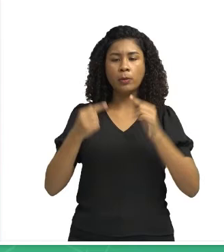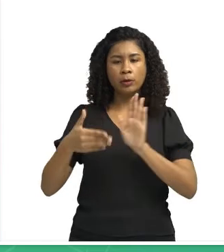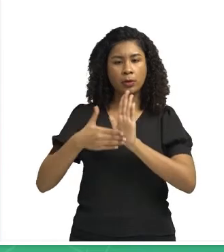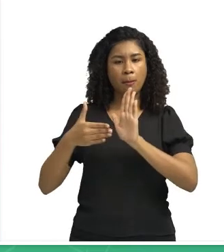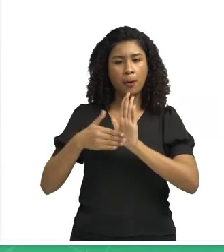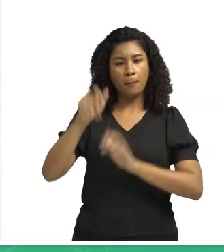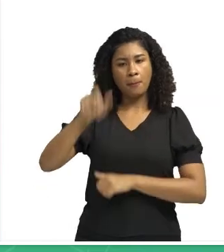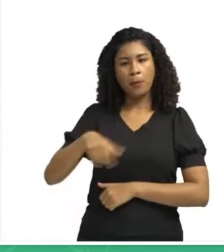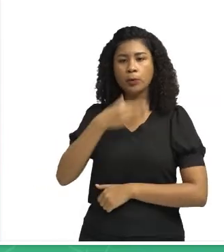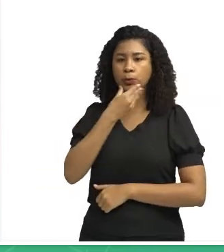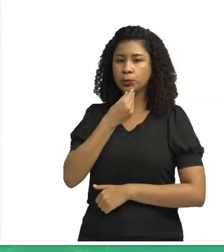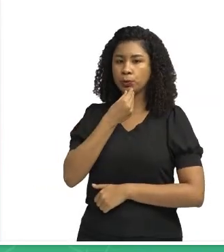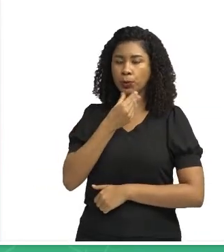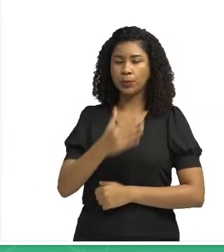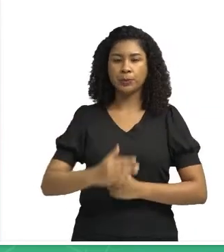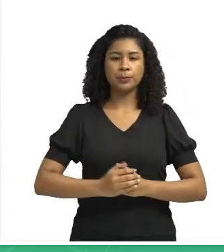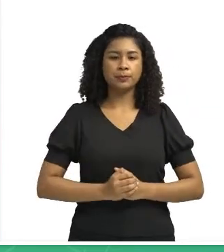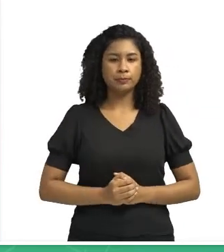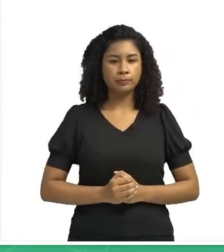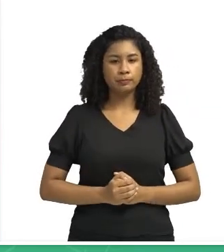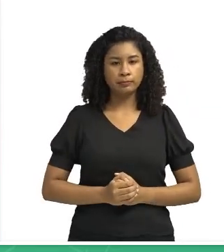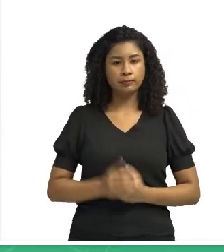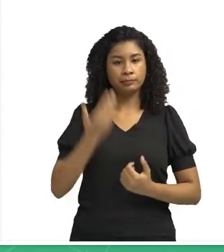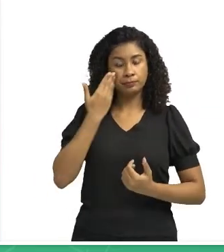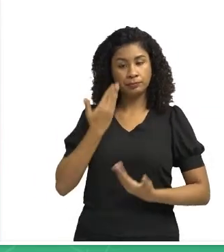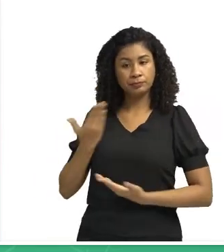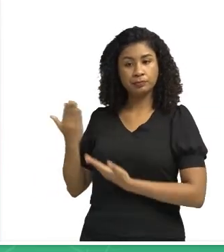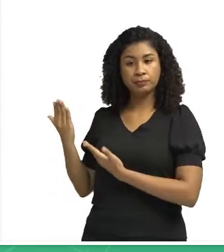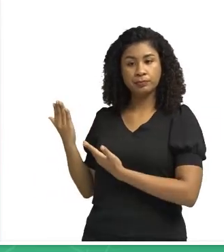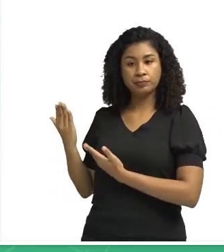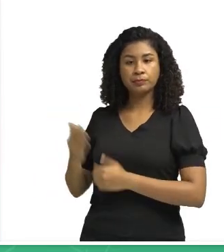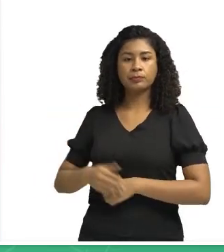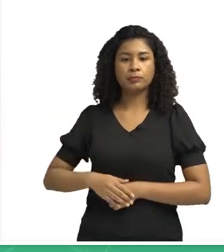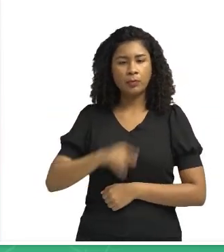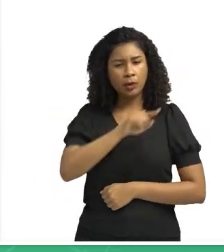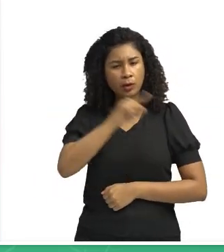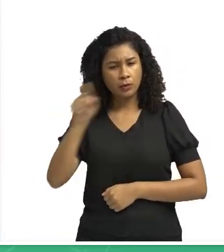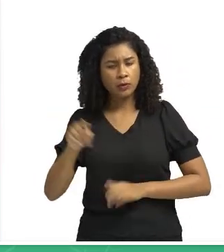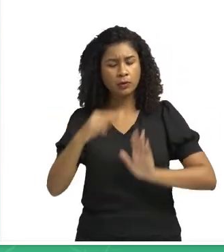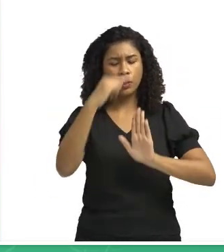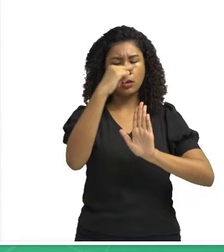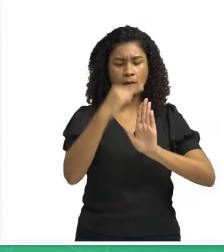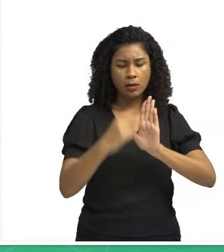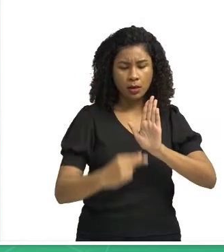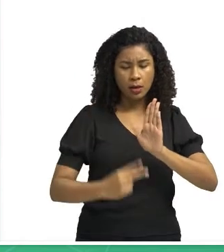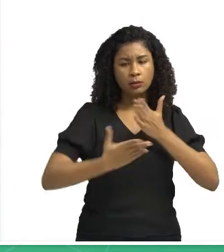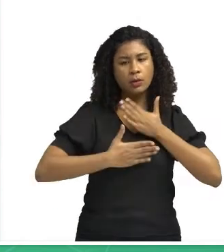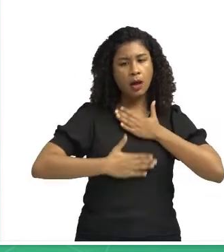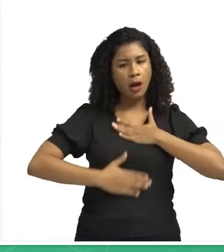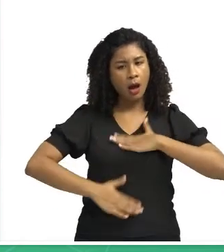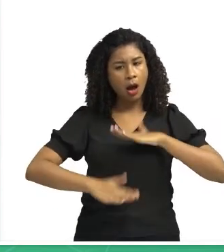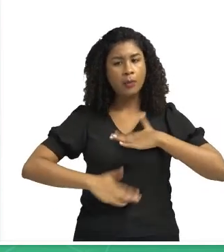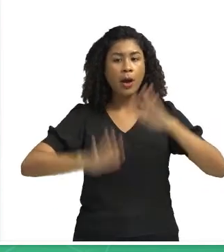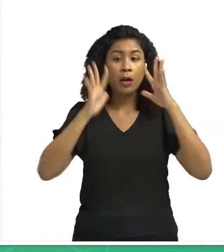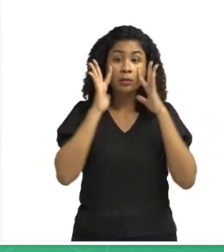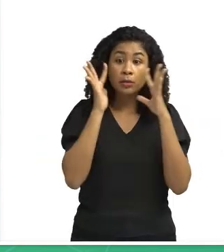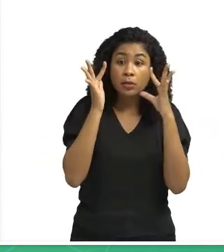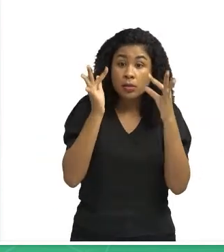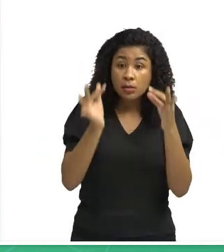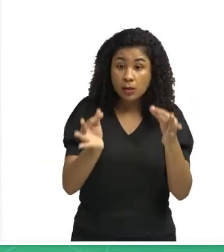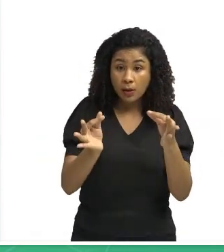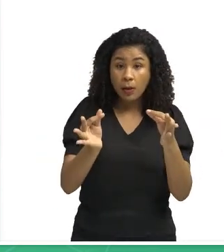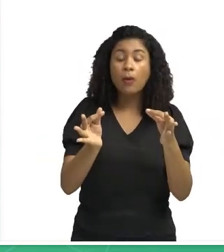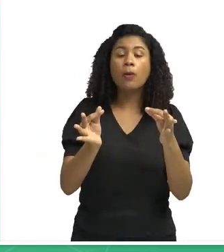atômico? Então, são dadas as seguintes observações, vocês vão aí, né, ler com muito cuidado,